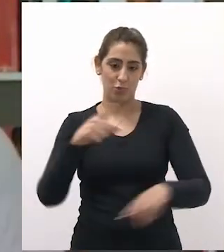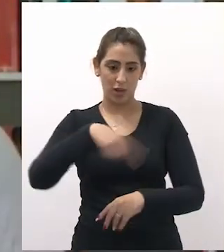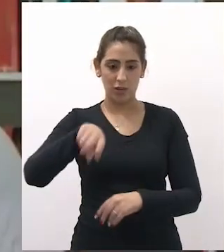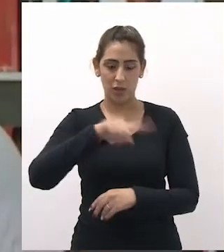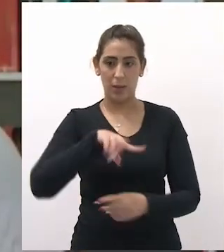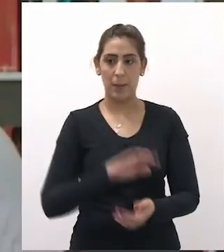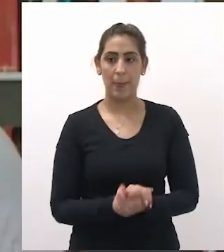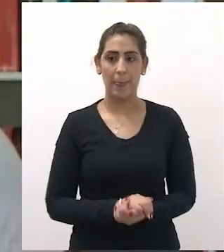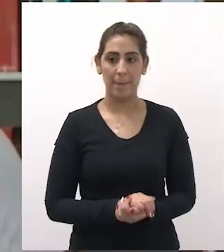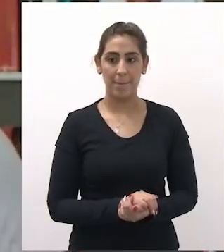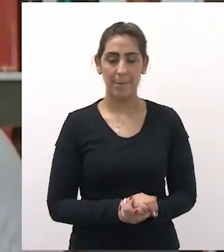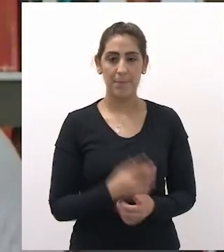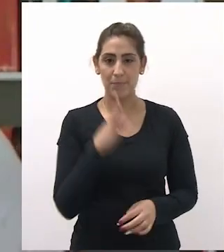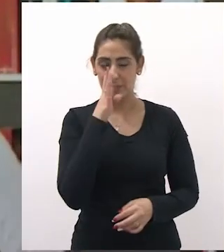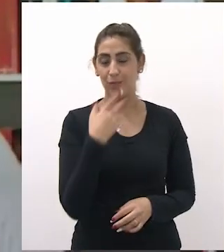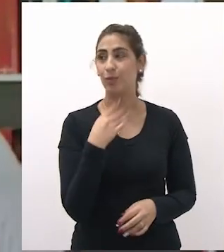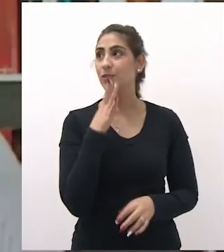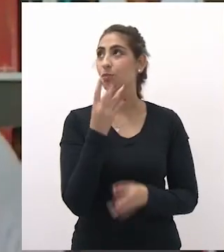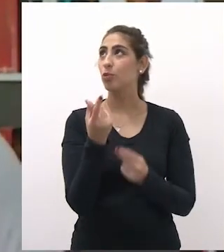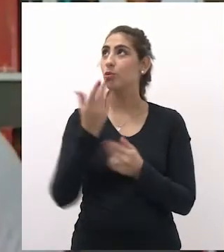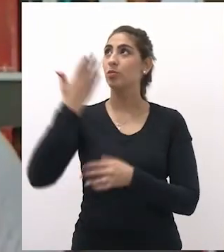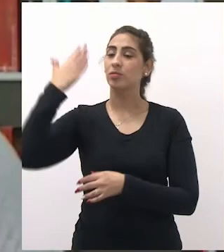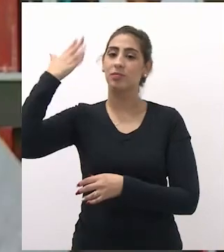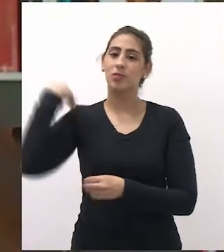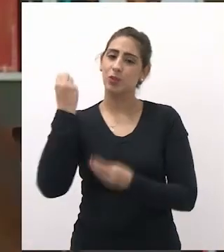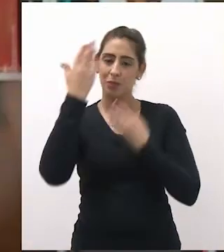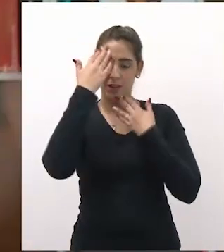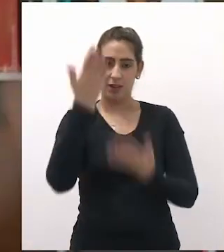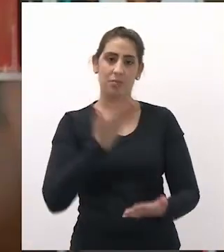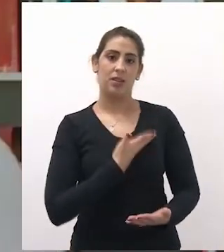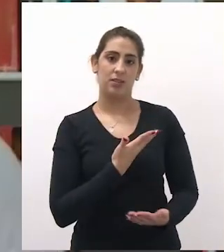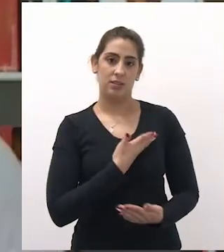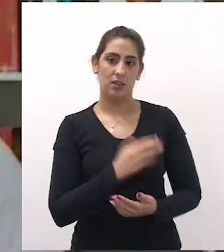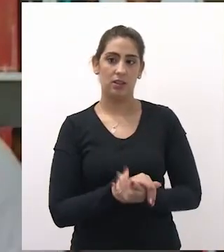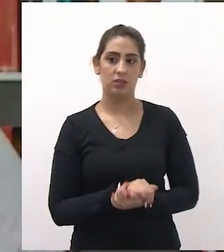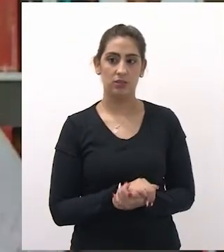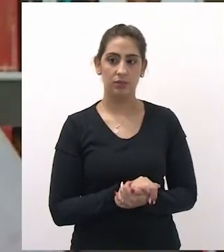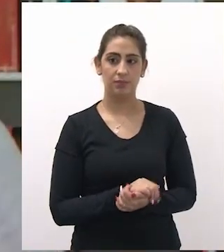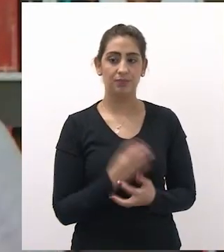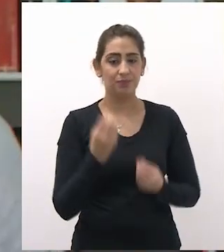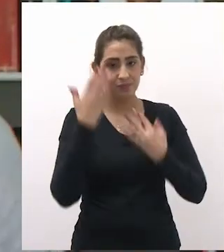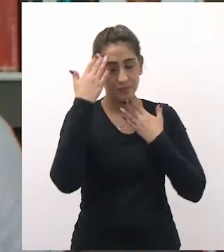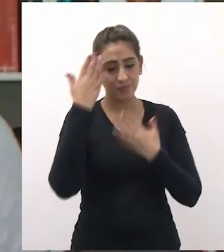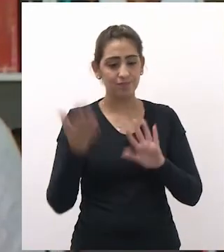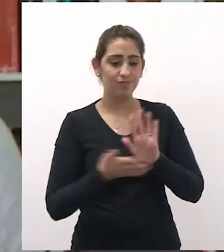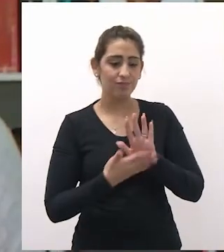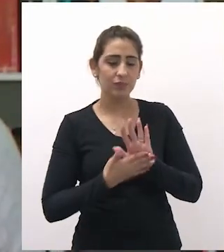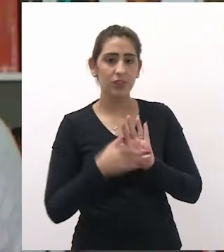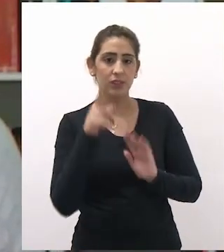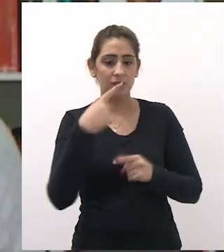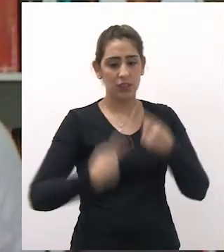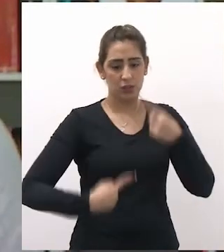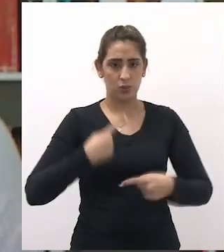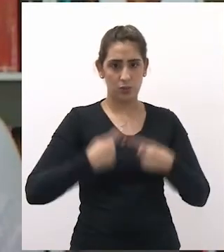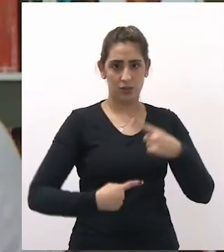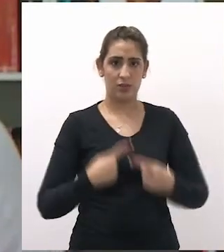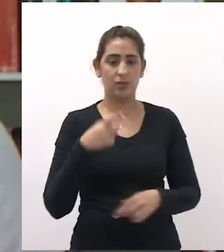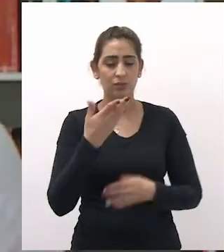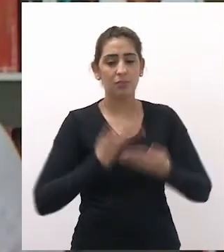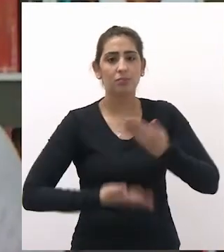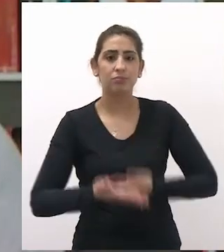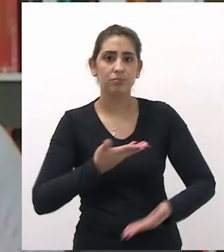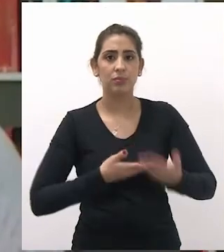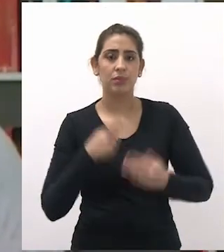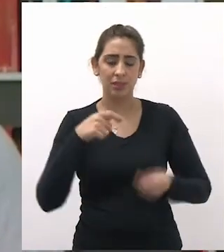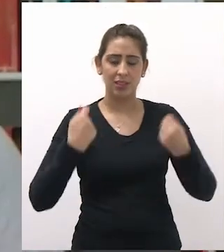por muito tempo. Edivane, muito obrigada pela amizade, muito obrigada por proporcionar essa discussão, esse bate-papo